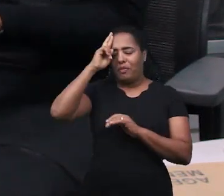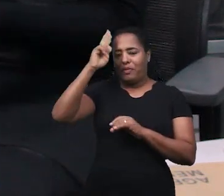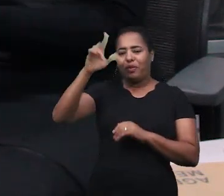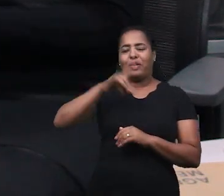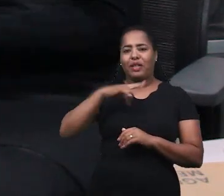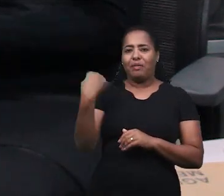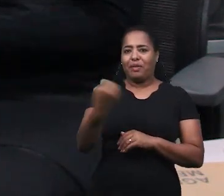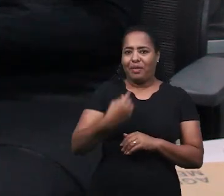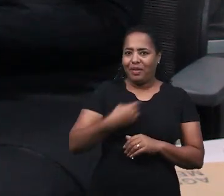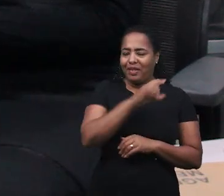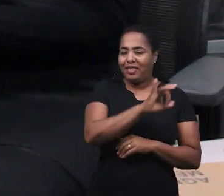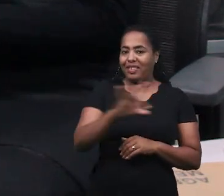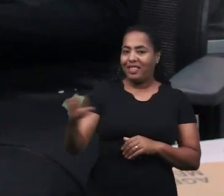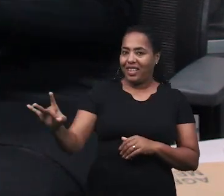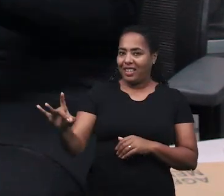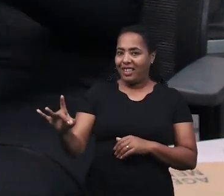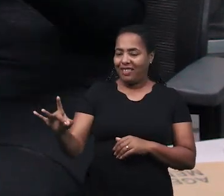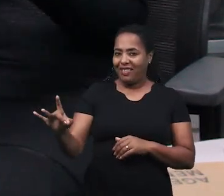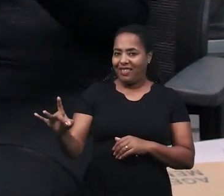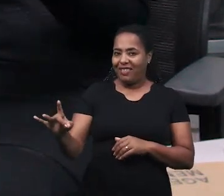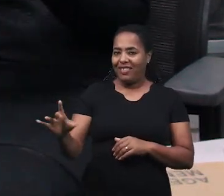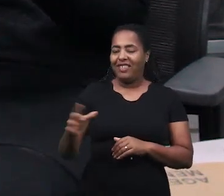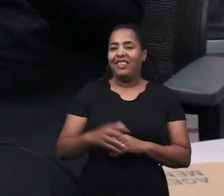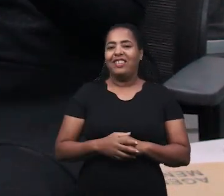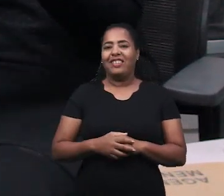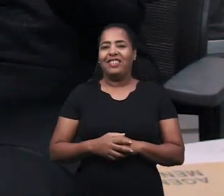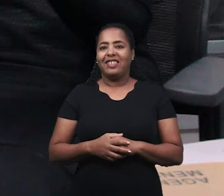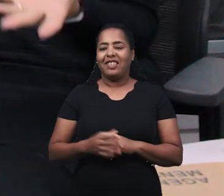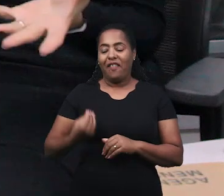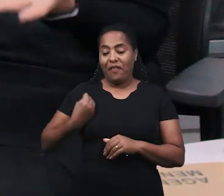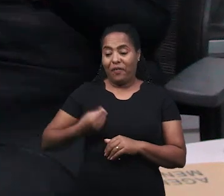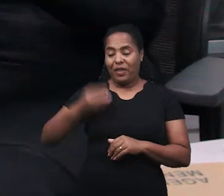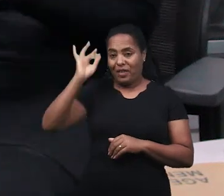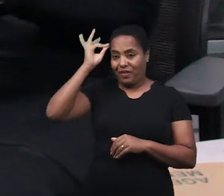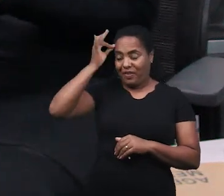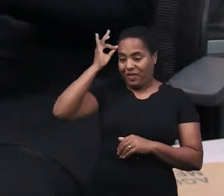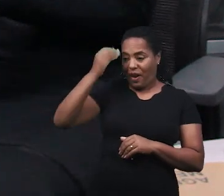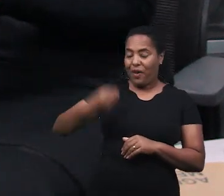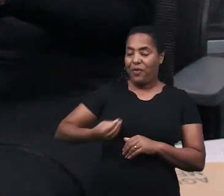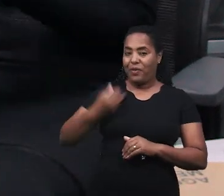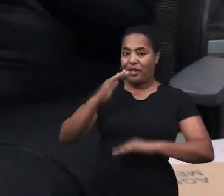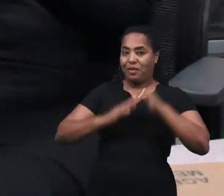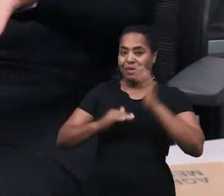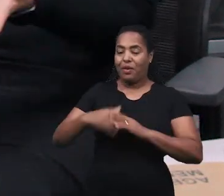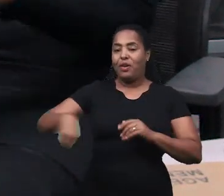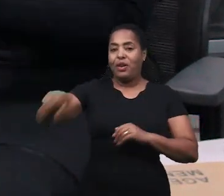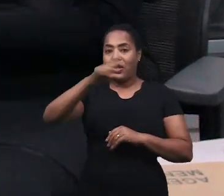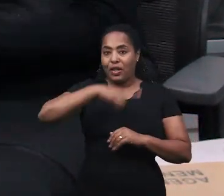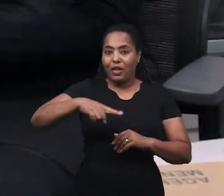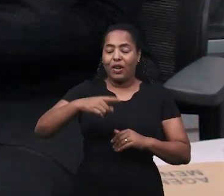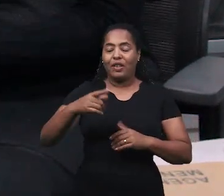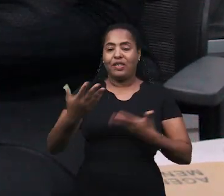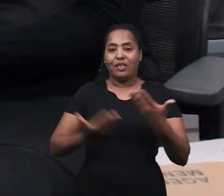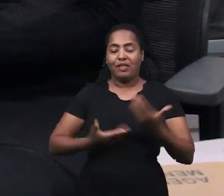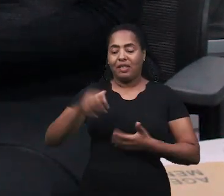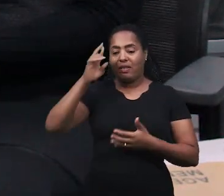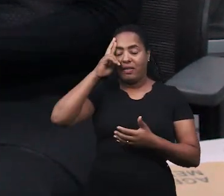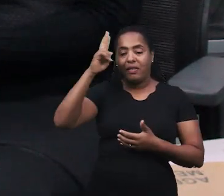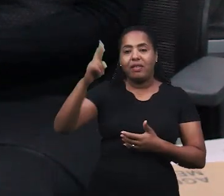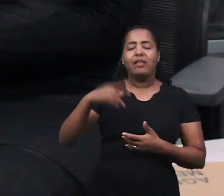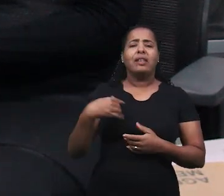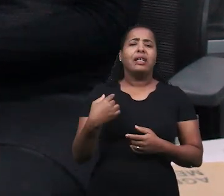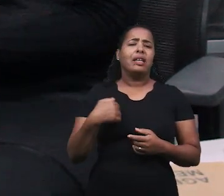Ele tem para as nossas vidas, para cada um de nós. Não tem como desassociar a vida espiritual da vida profissional, né, para nós que somos servos do